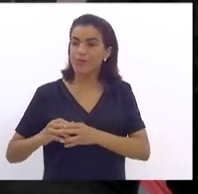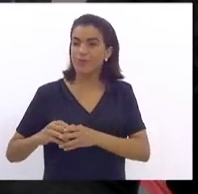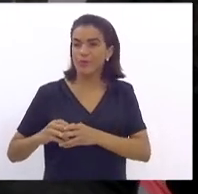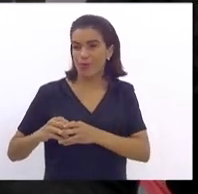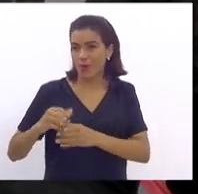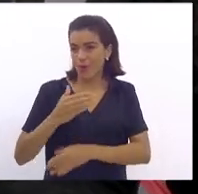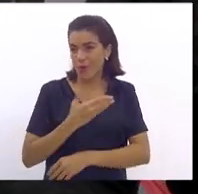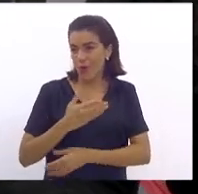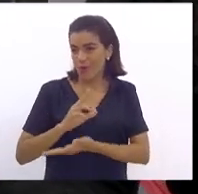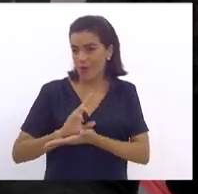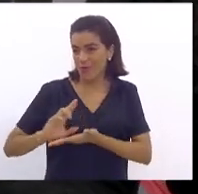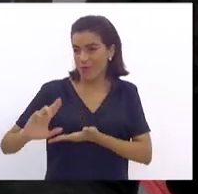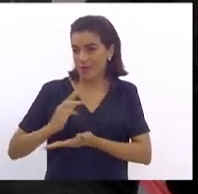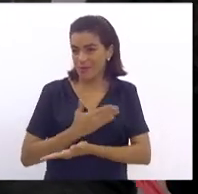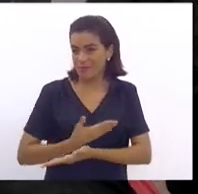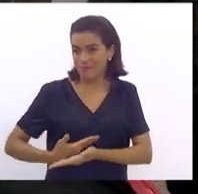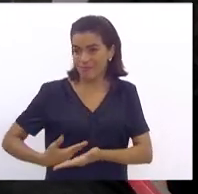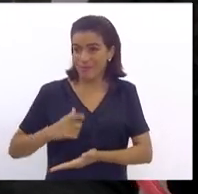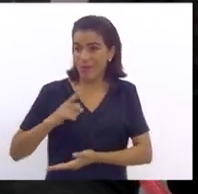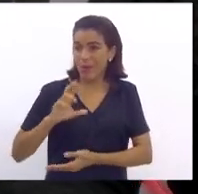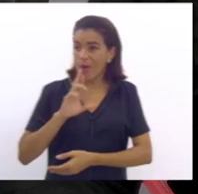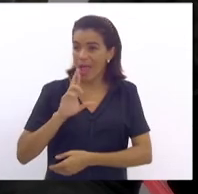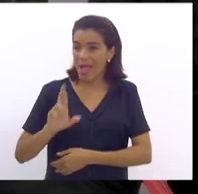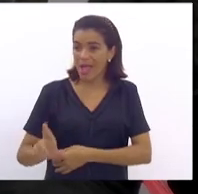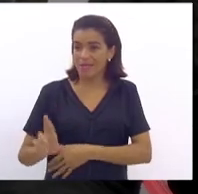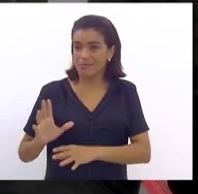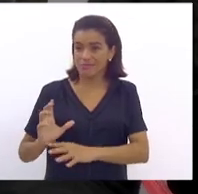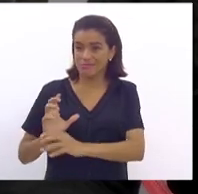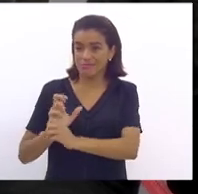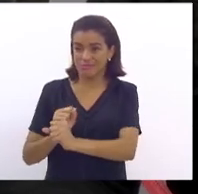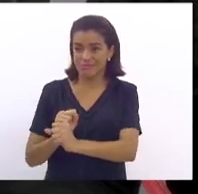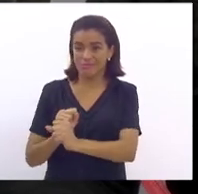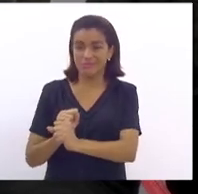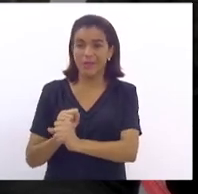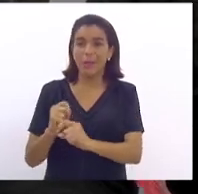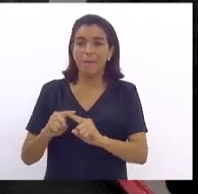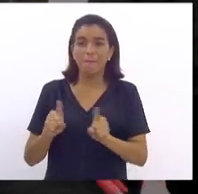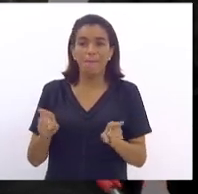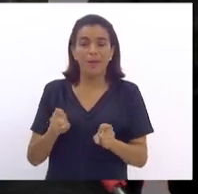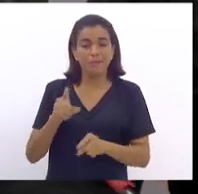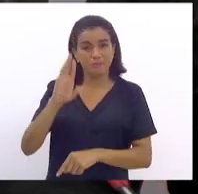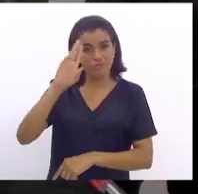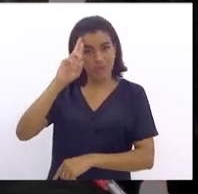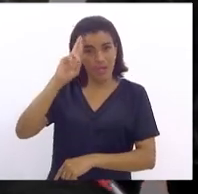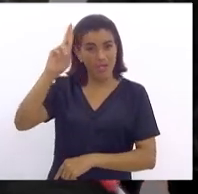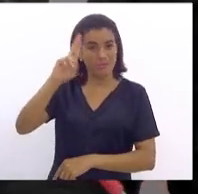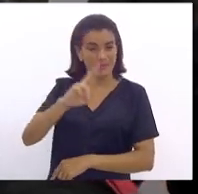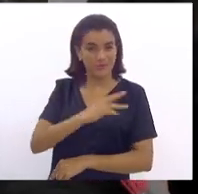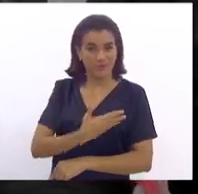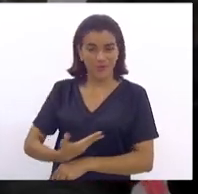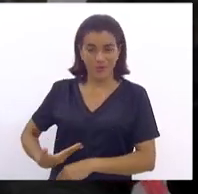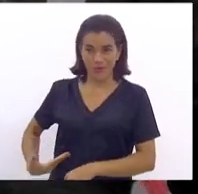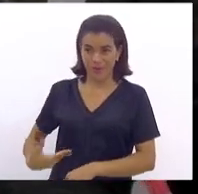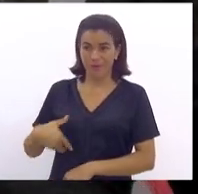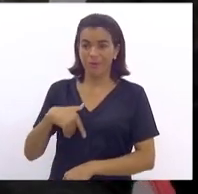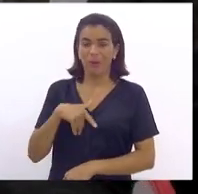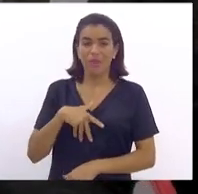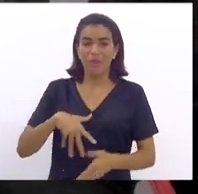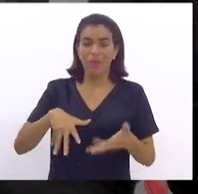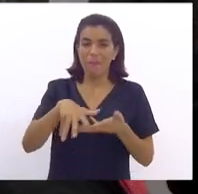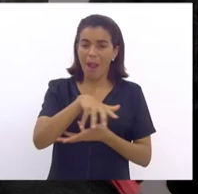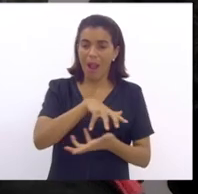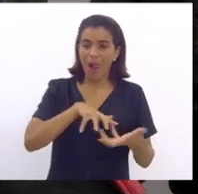ter um resultado e você ter margem para o chefe de Estado ir lá e deturpar